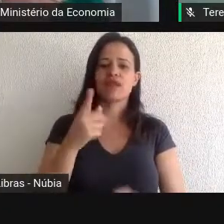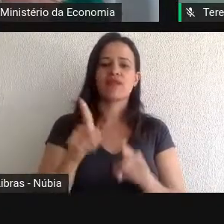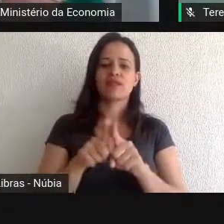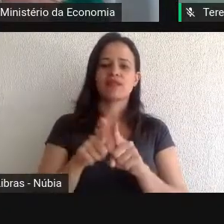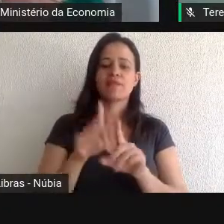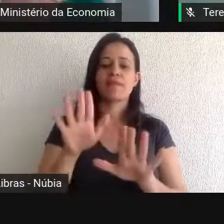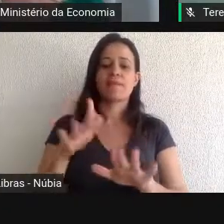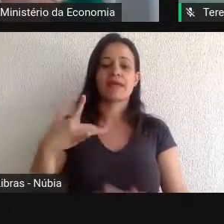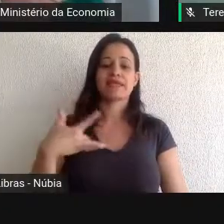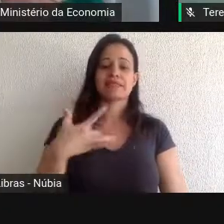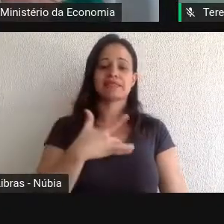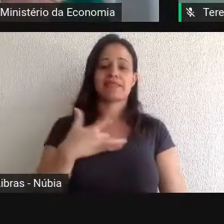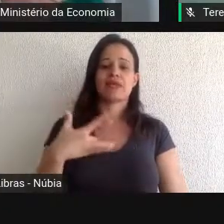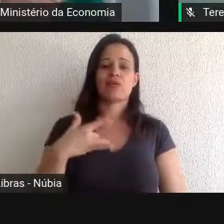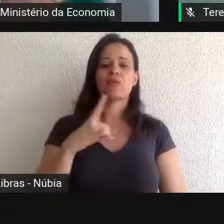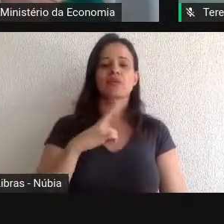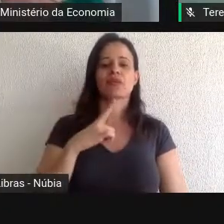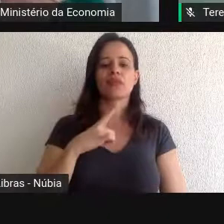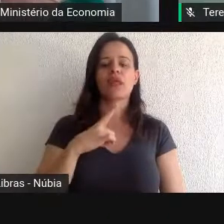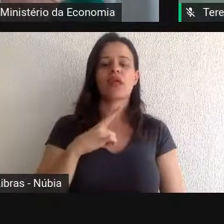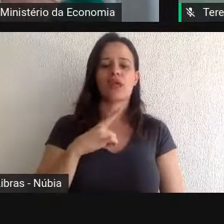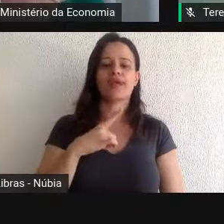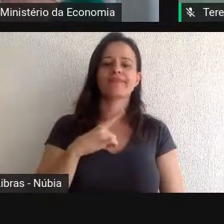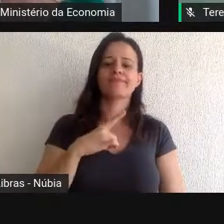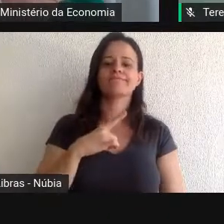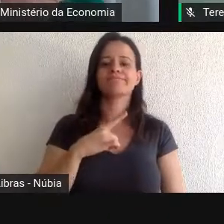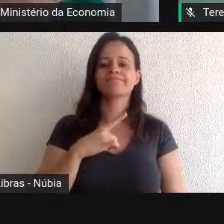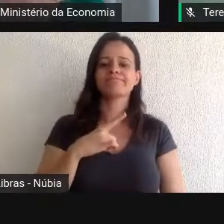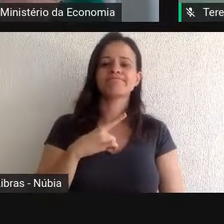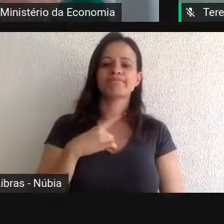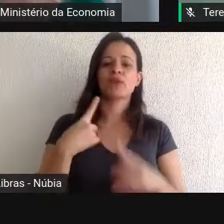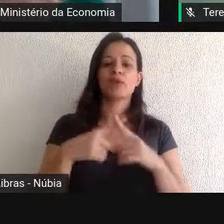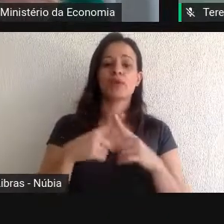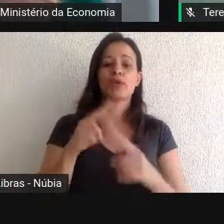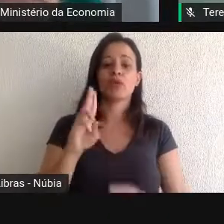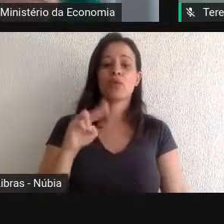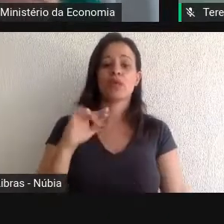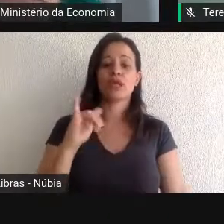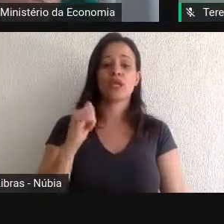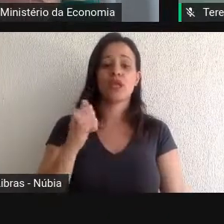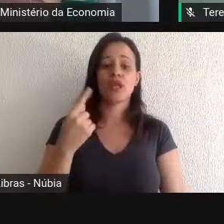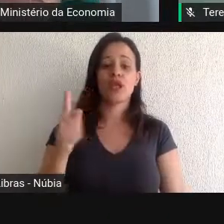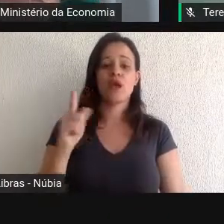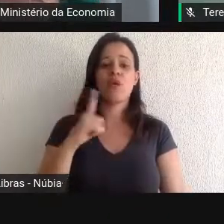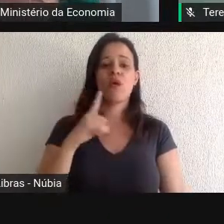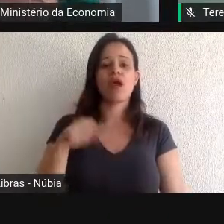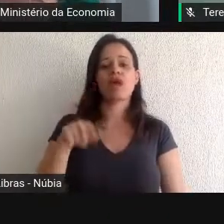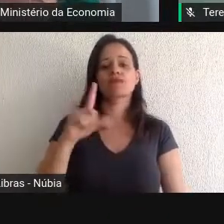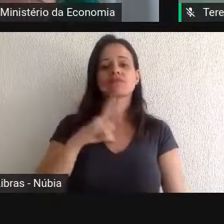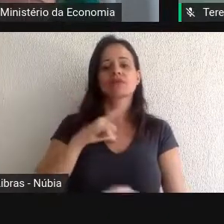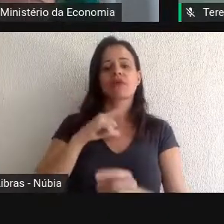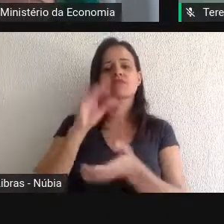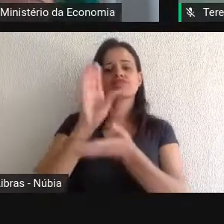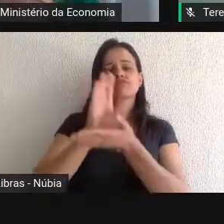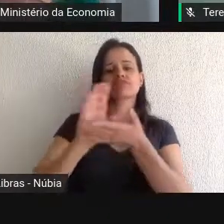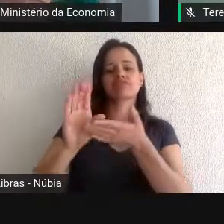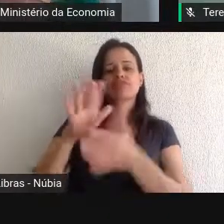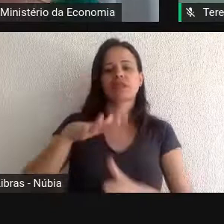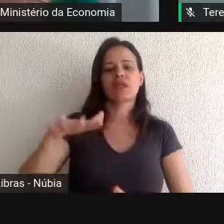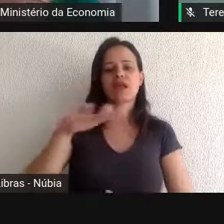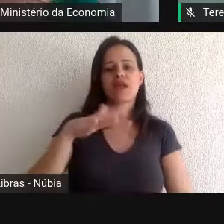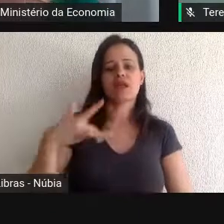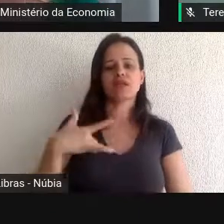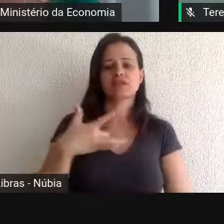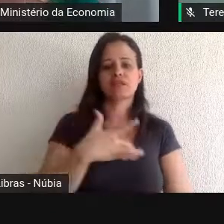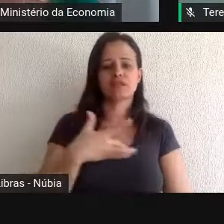propriedade, mas o caso da saúde é bastante emblemático, né? A União é basicamente a financiadora da área da